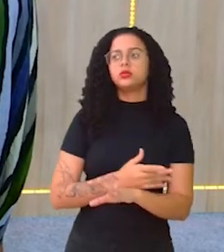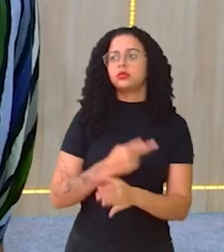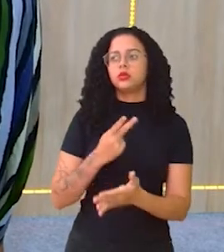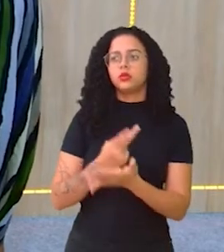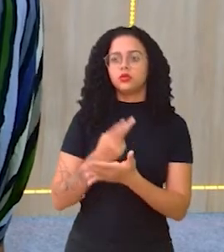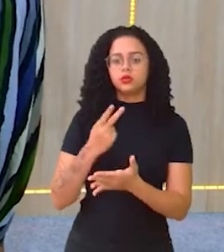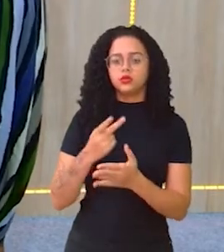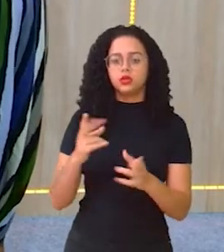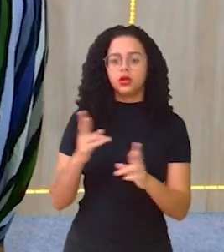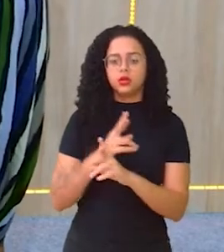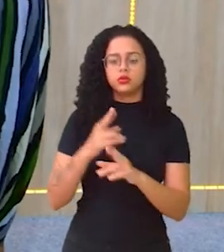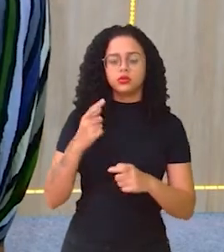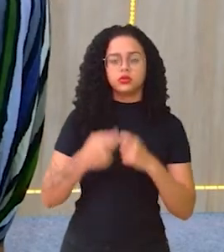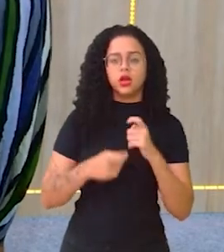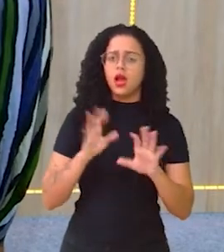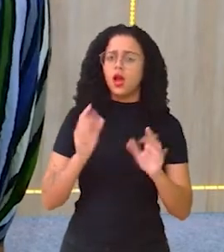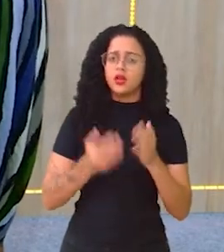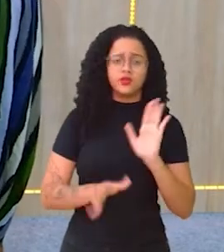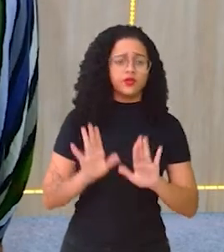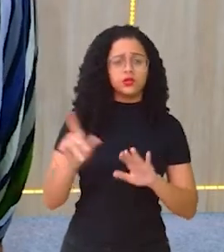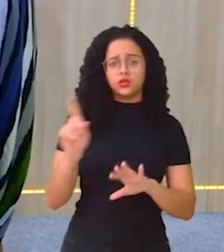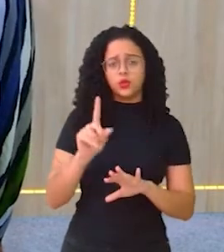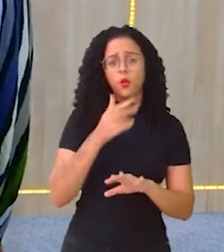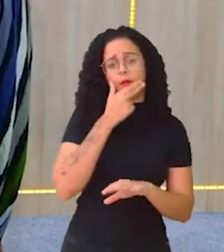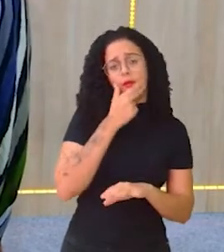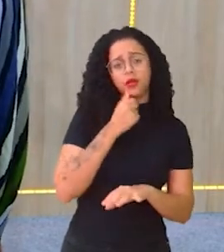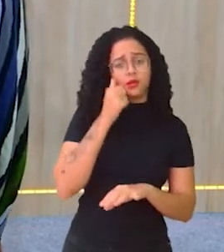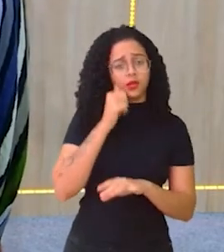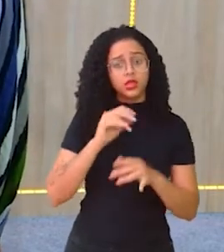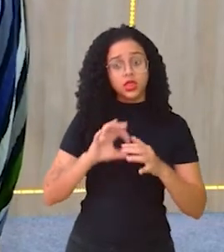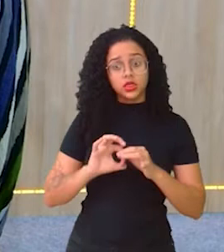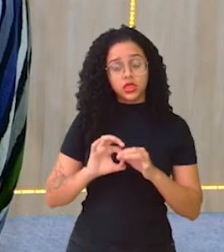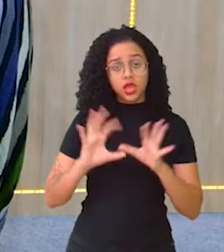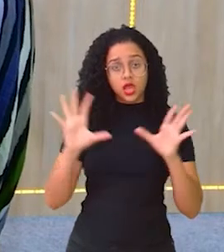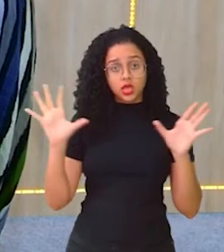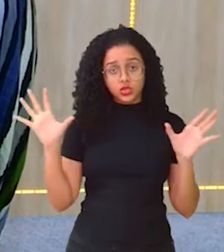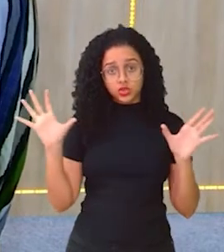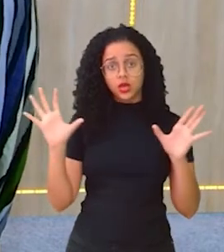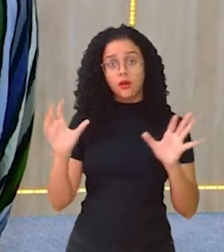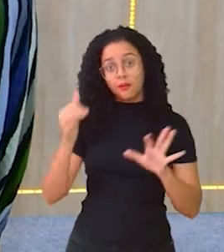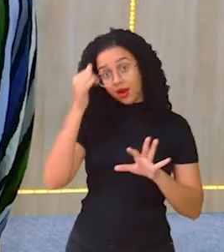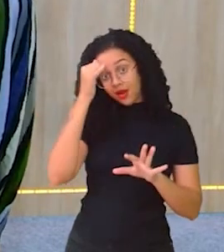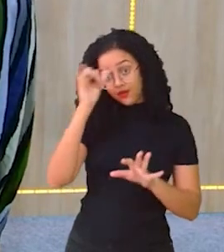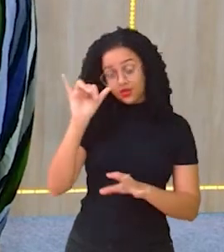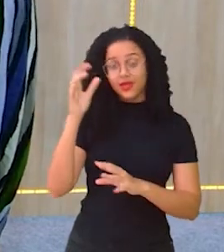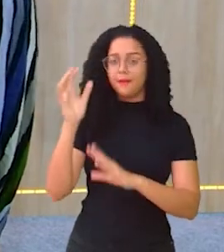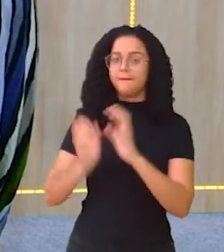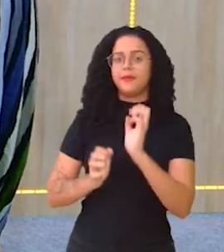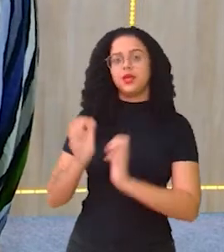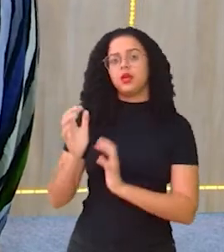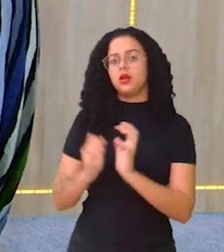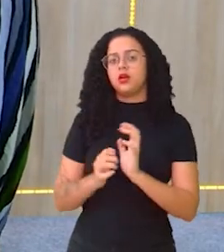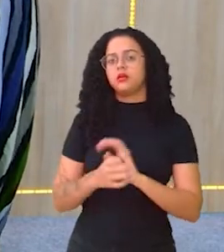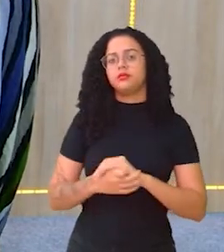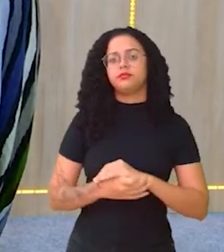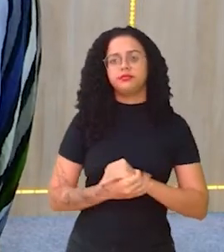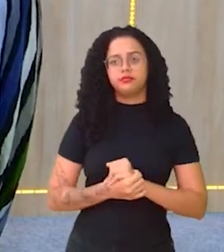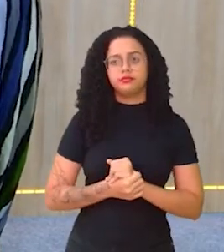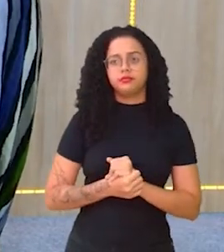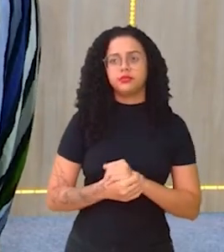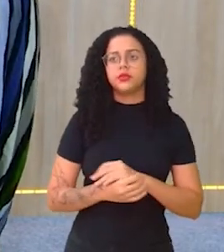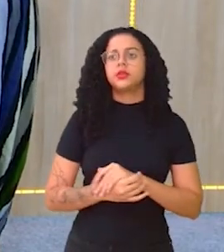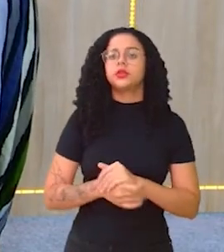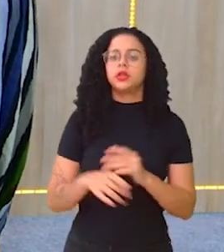relação sexual. Às vezes não, às vezes o menino, a menina cede para poder evitar aquela briga, né? Que vai para o